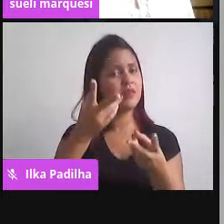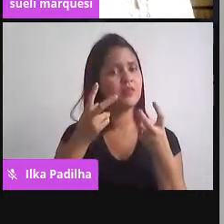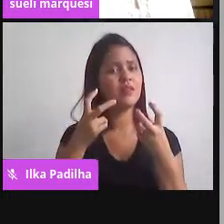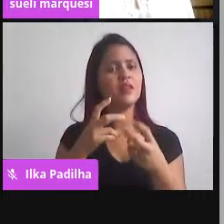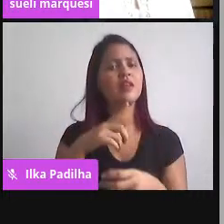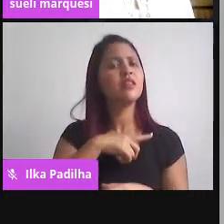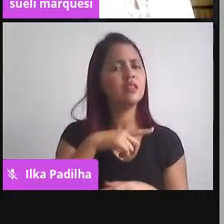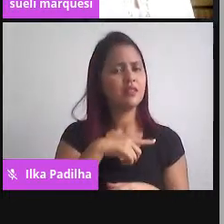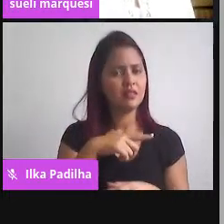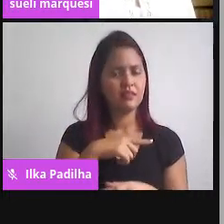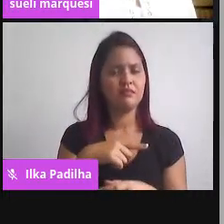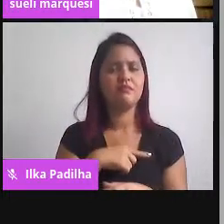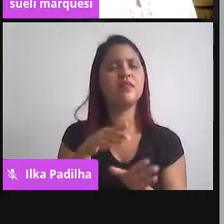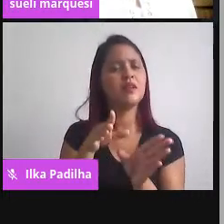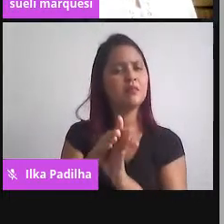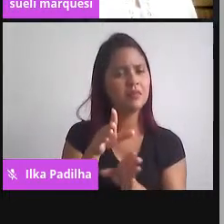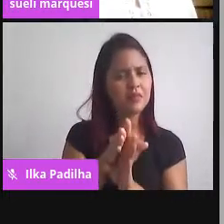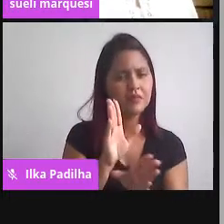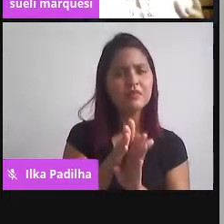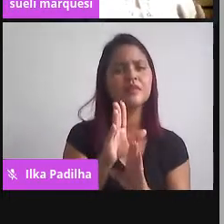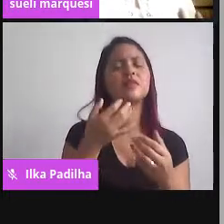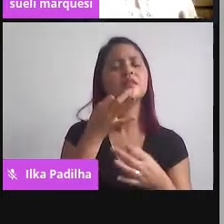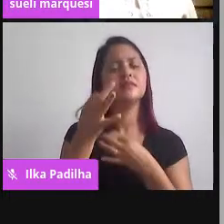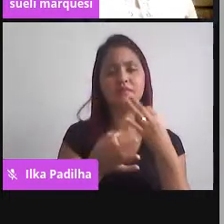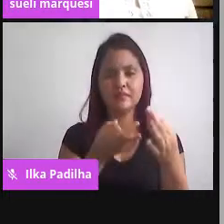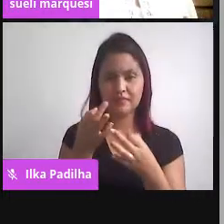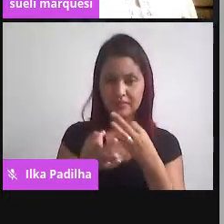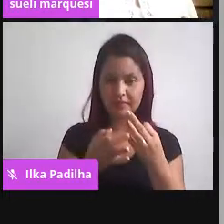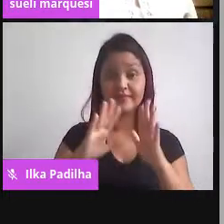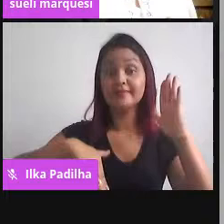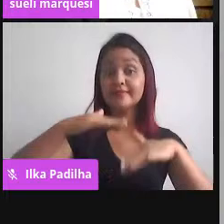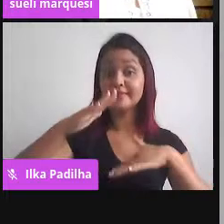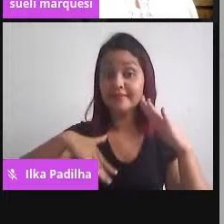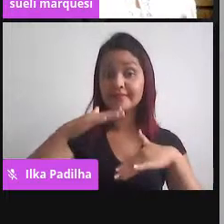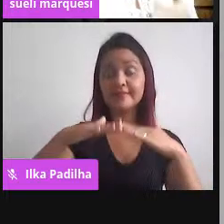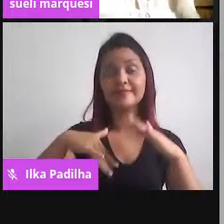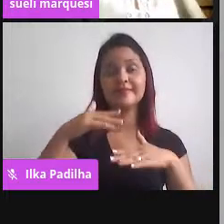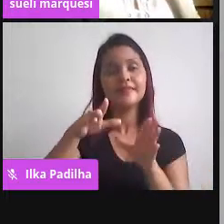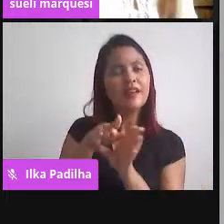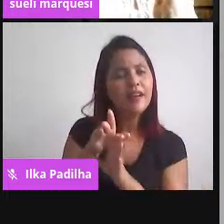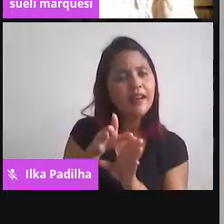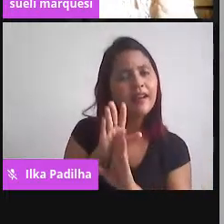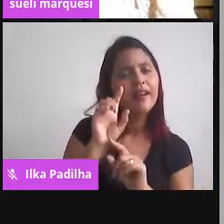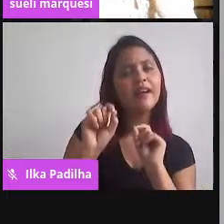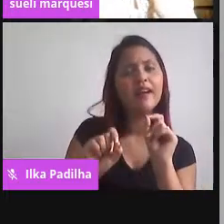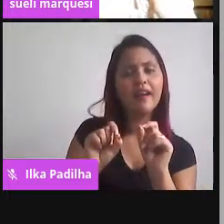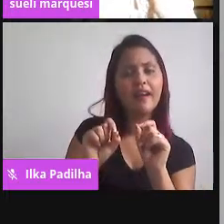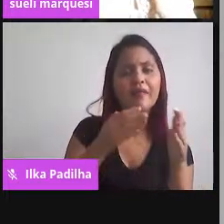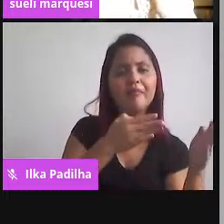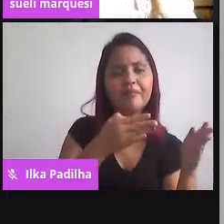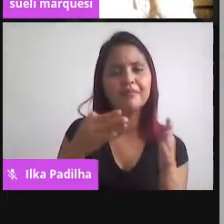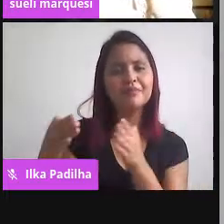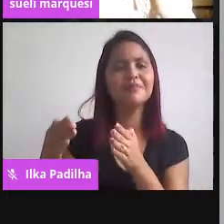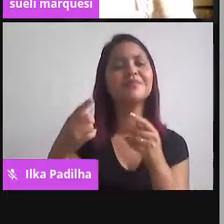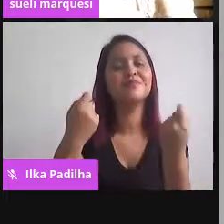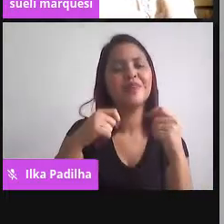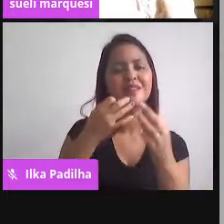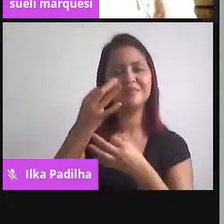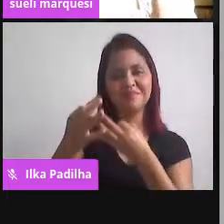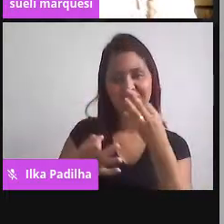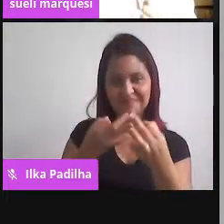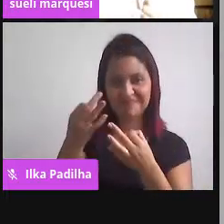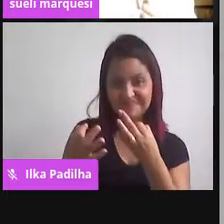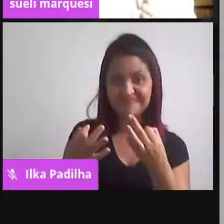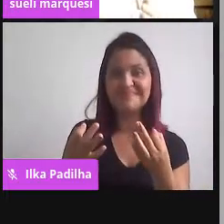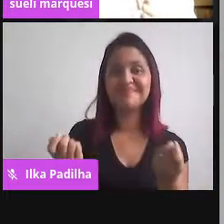orientação argumentativa, né? Às vezes, essa orientação é dada por uma sequência argumentativa, né? Que pode